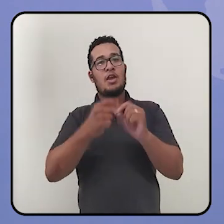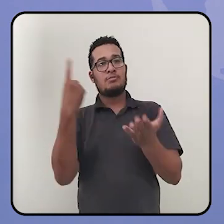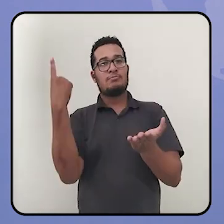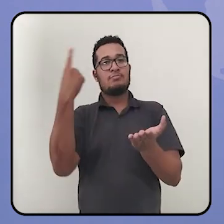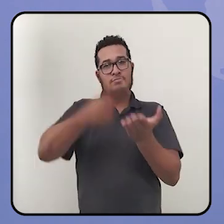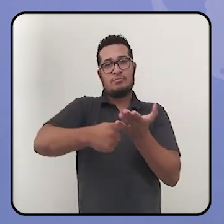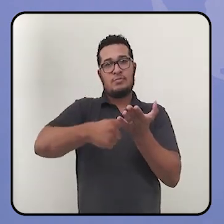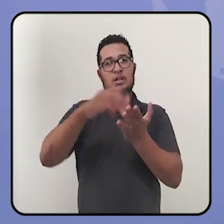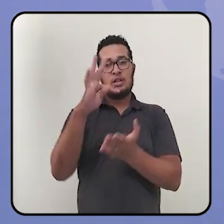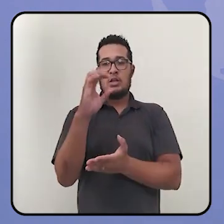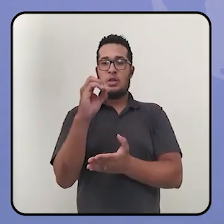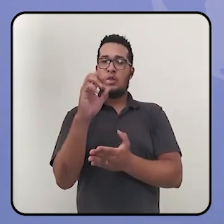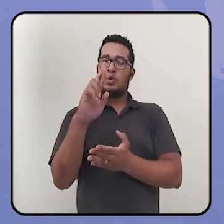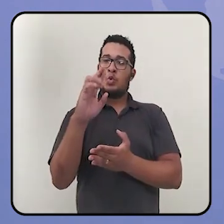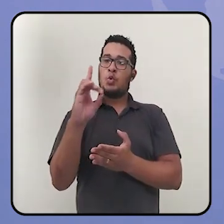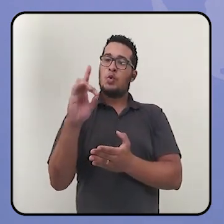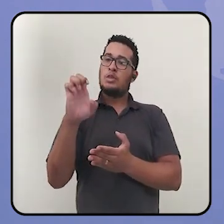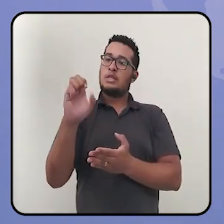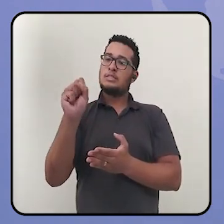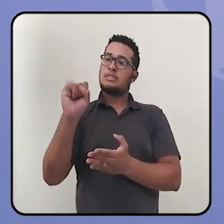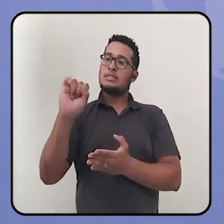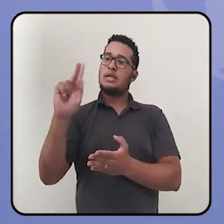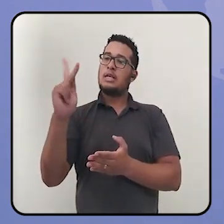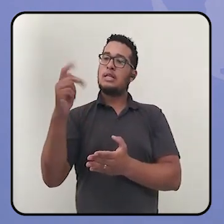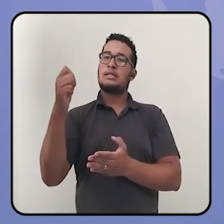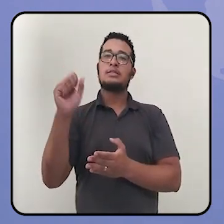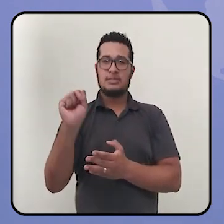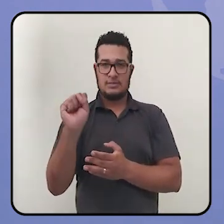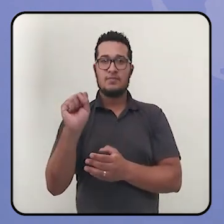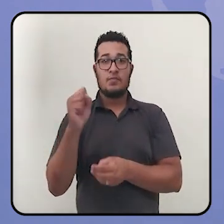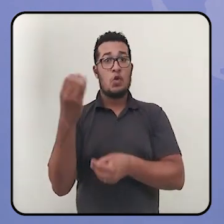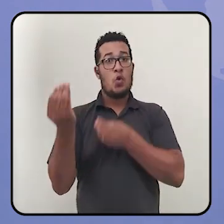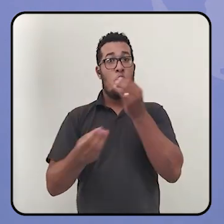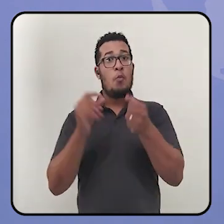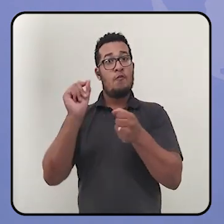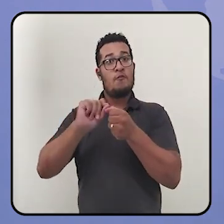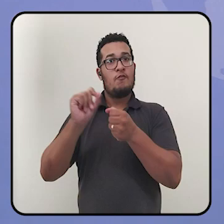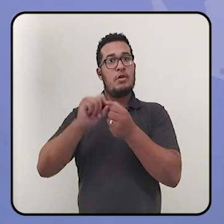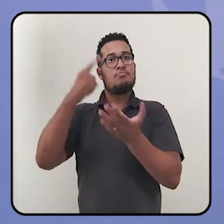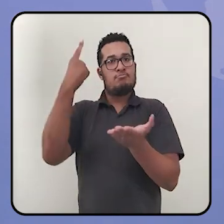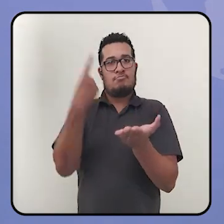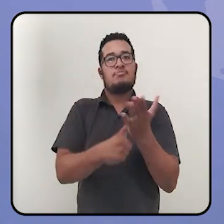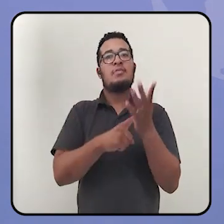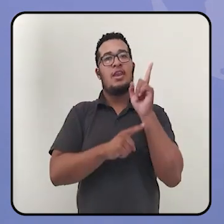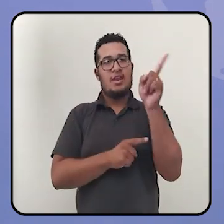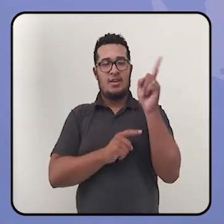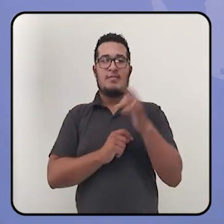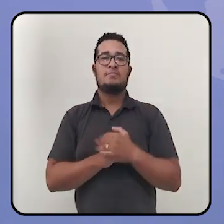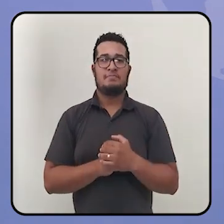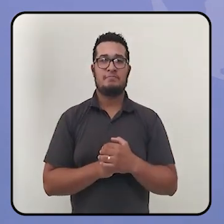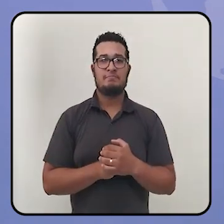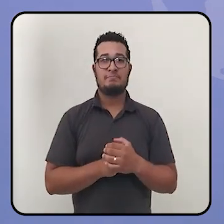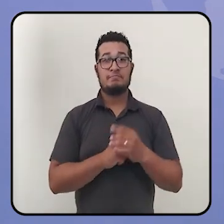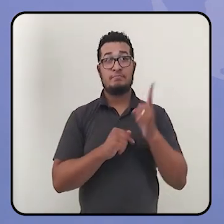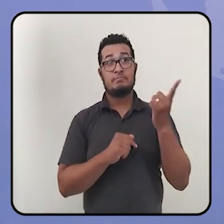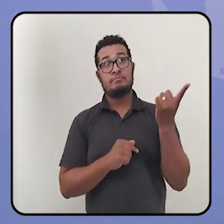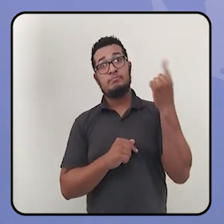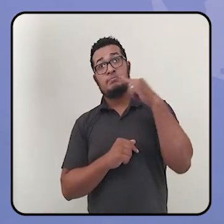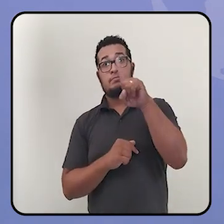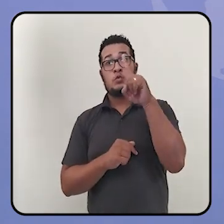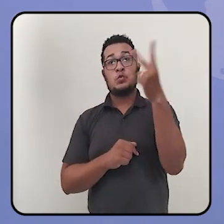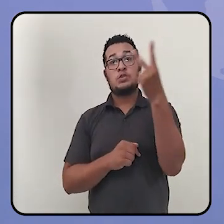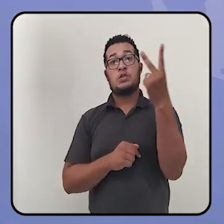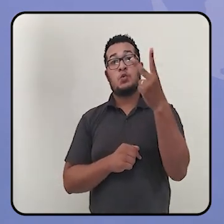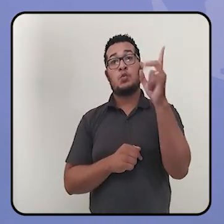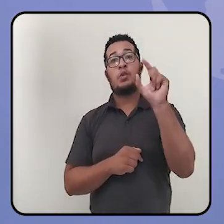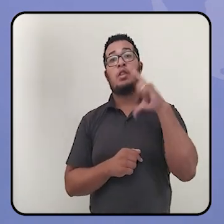a arte de plantar, não era mais necessário ele ficar andando sem rumo e sem destino. Ele pode ir caçar,